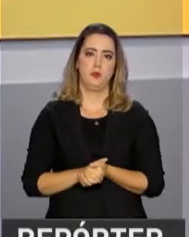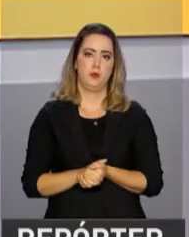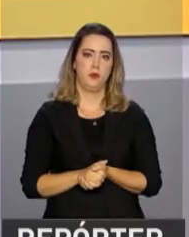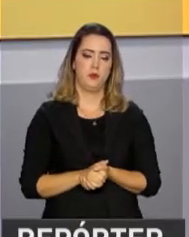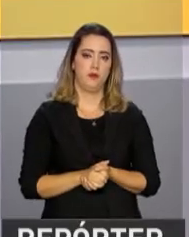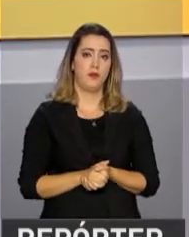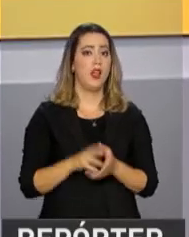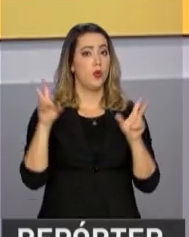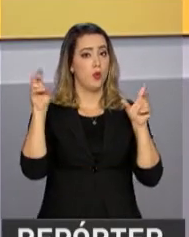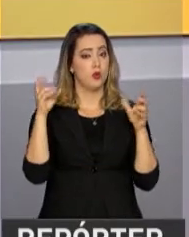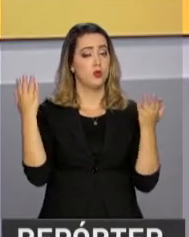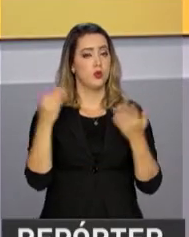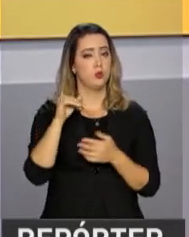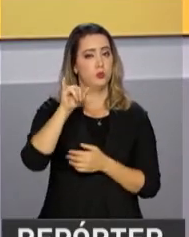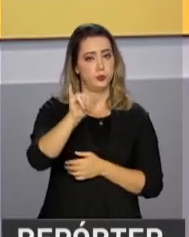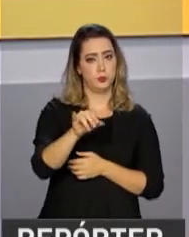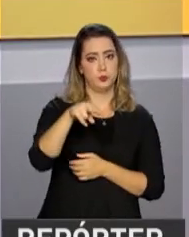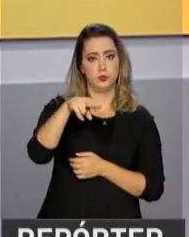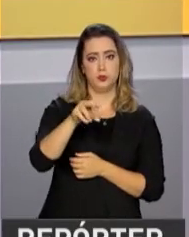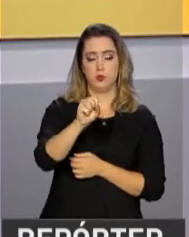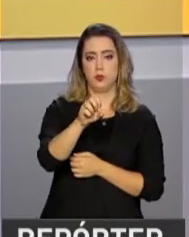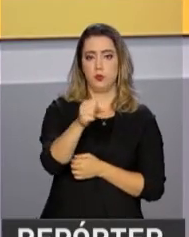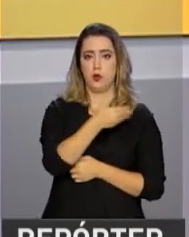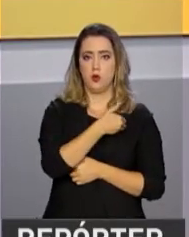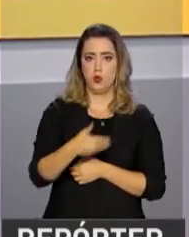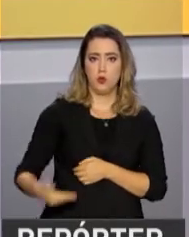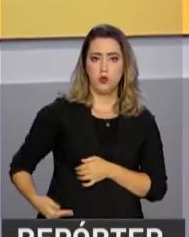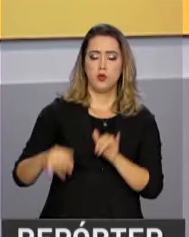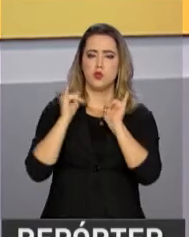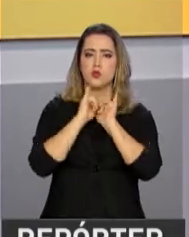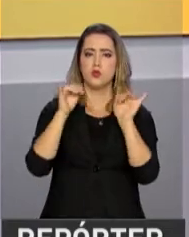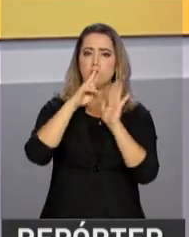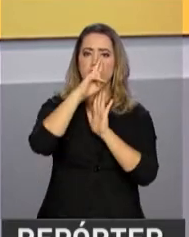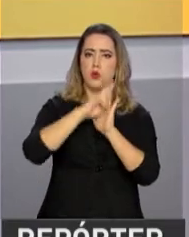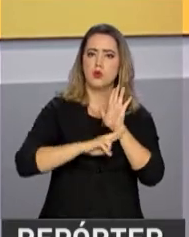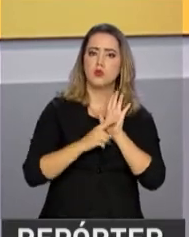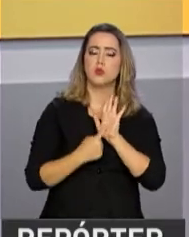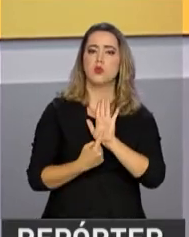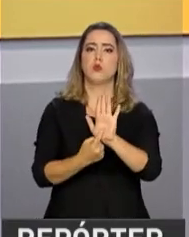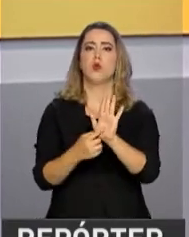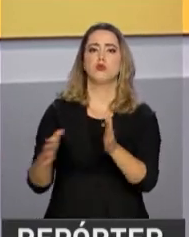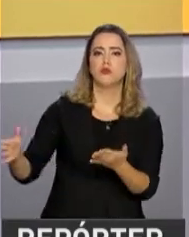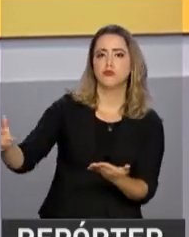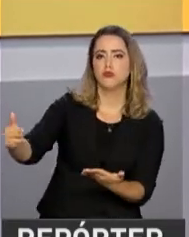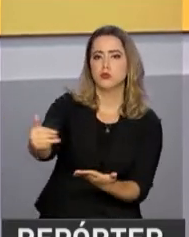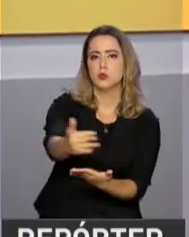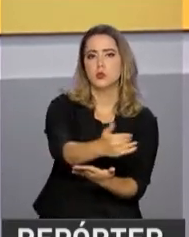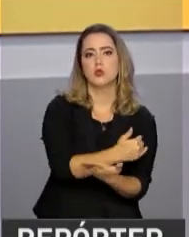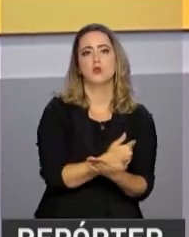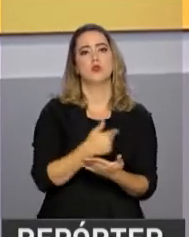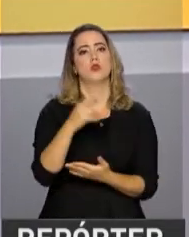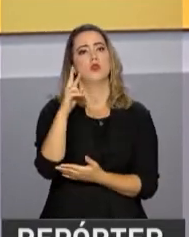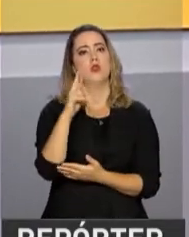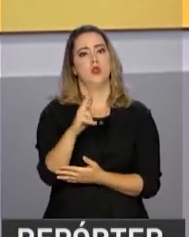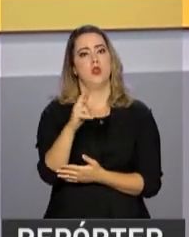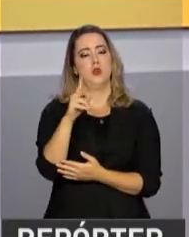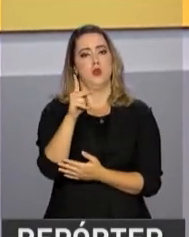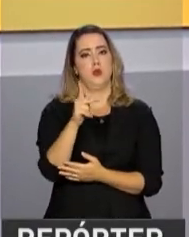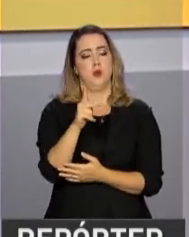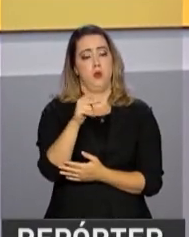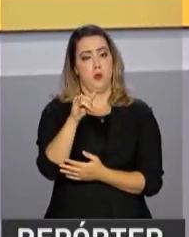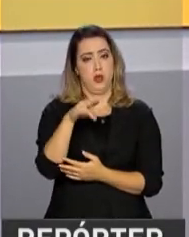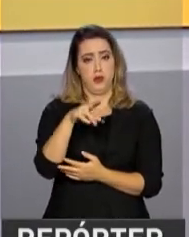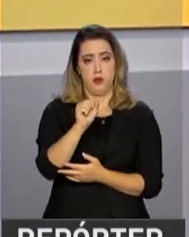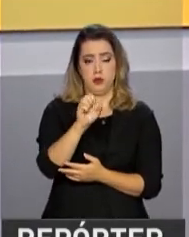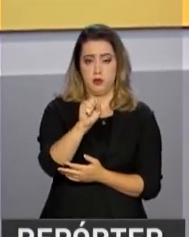o assunto agora é previdência social o governo divulgou um relatório que mostra a arrecadação do regime geral de previdência social em setembro